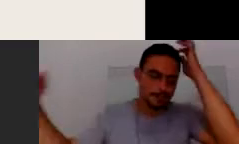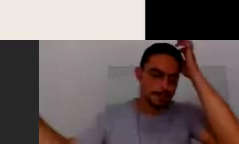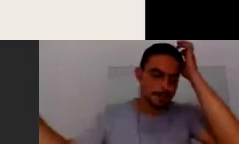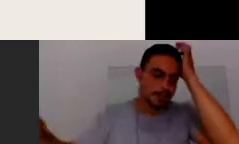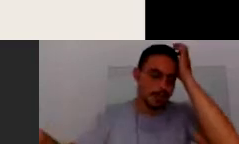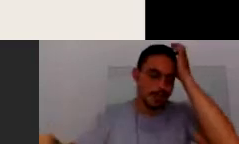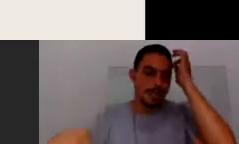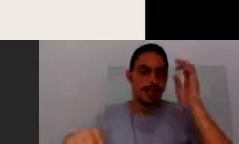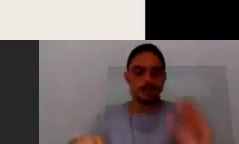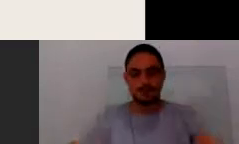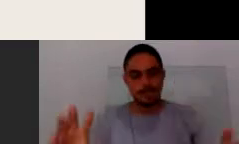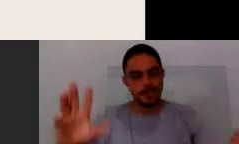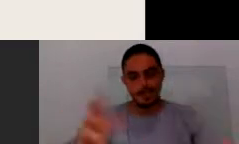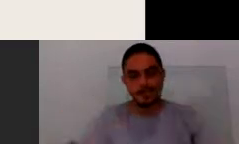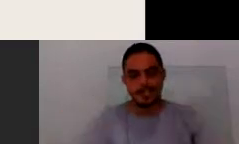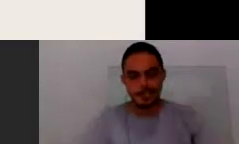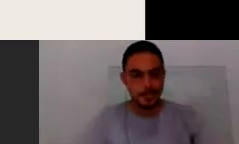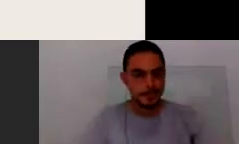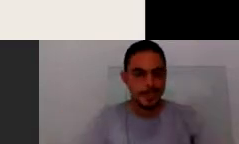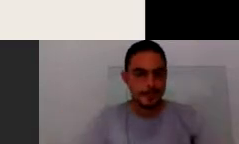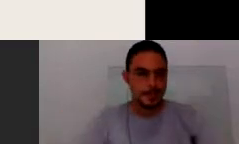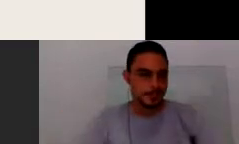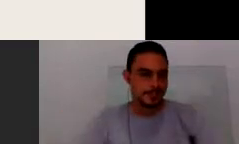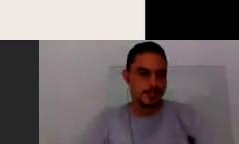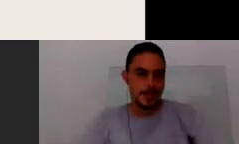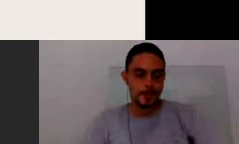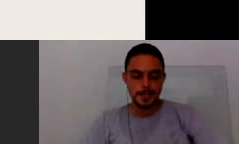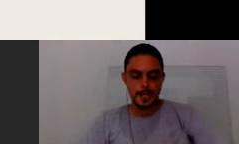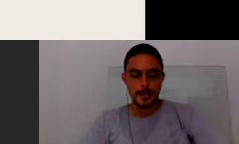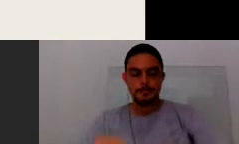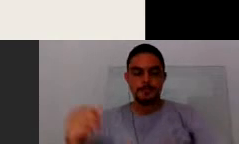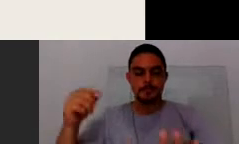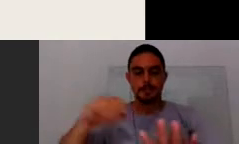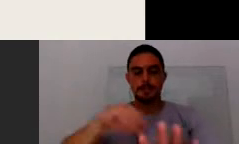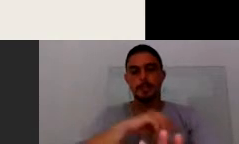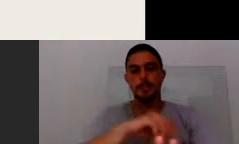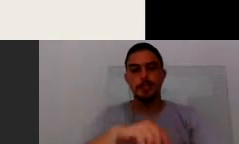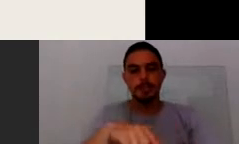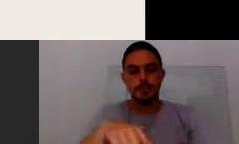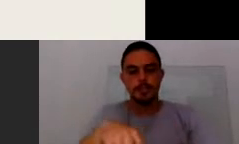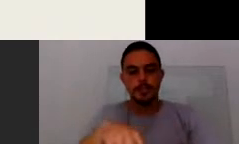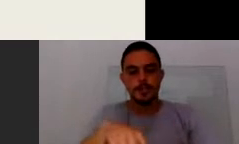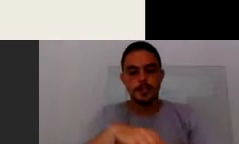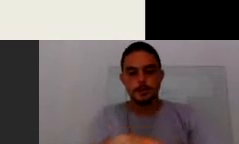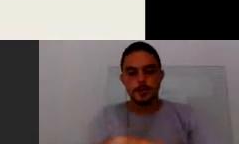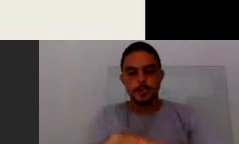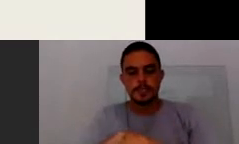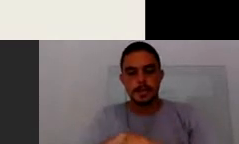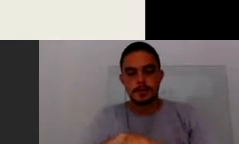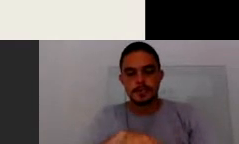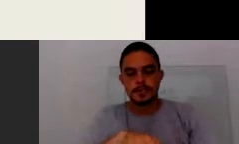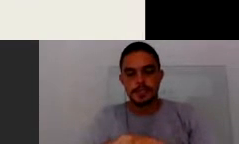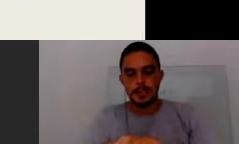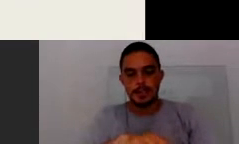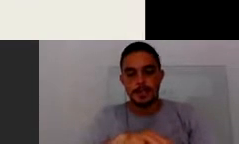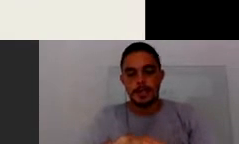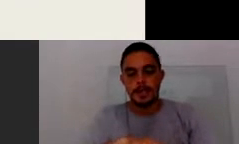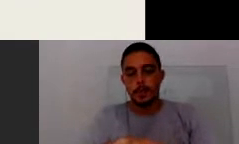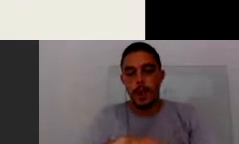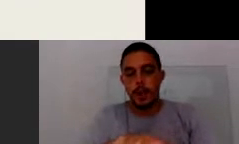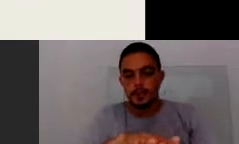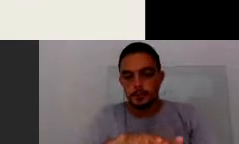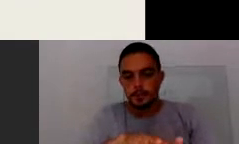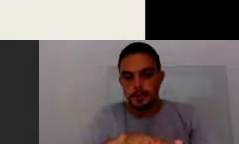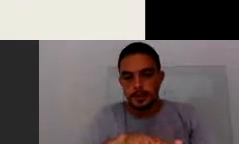subterrânea, certo? Certamente vocês responderam aí, porque vocês sabem já. Então, assim, quando a gente utiliza de alguns sistemas, a gente precisa